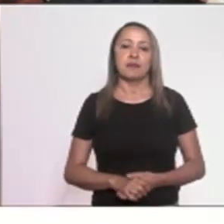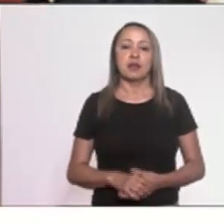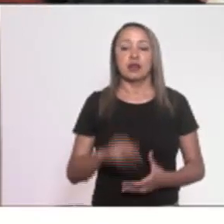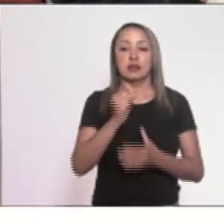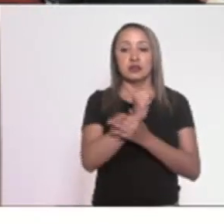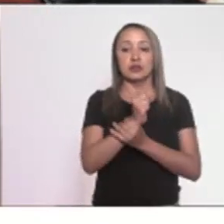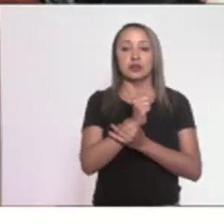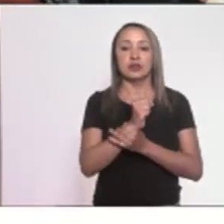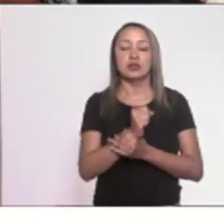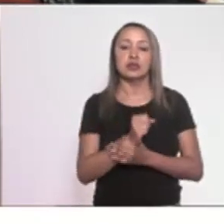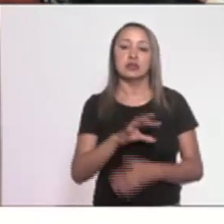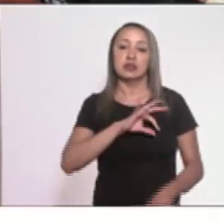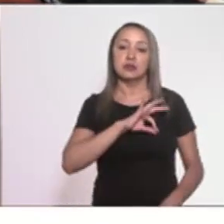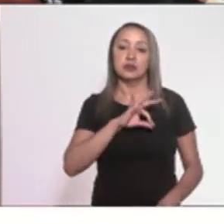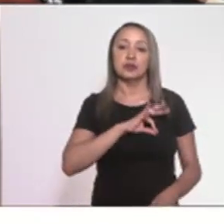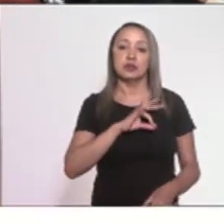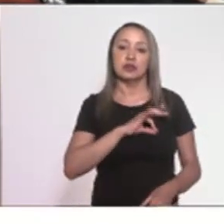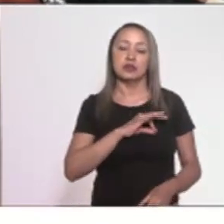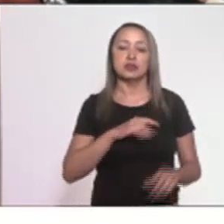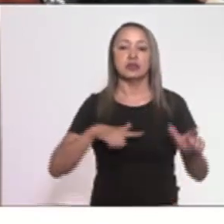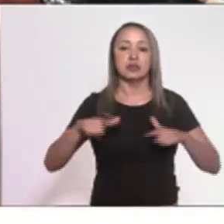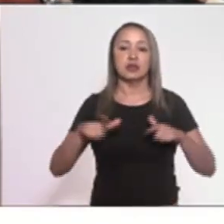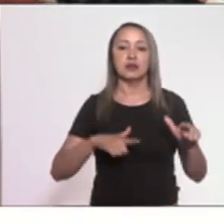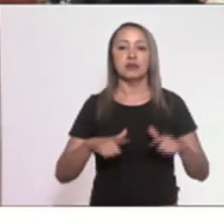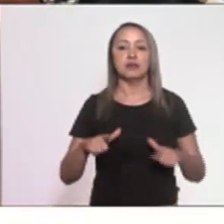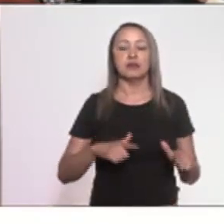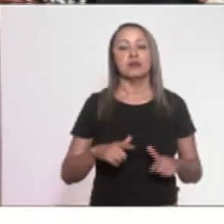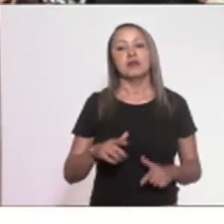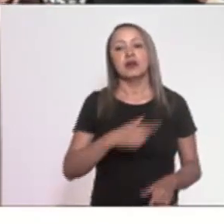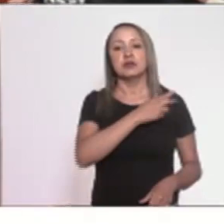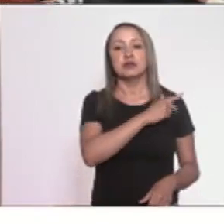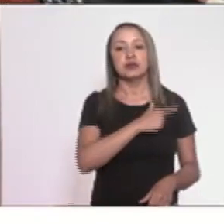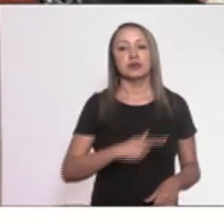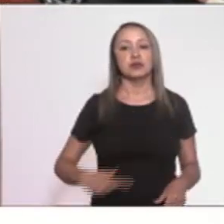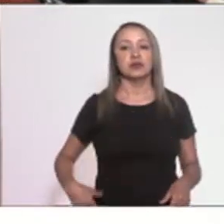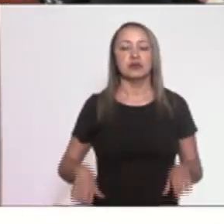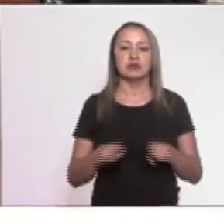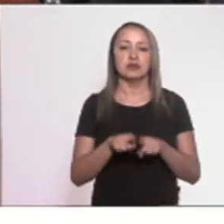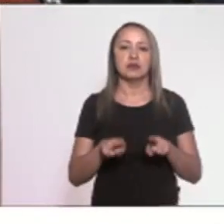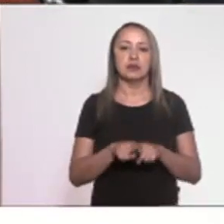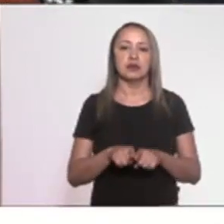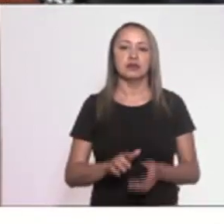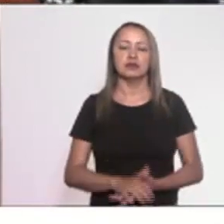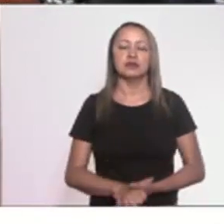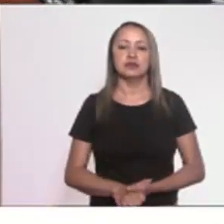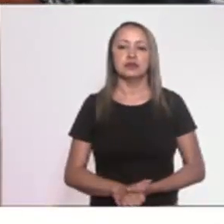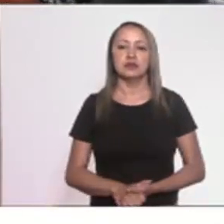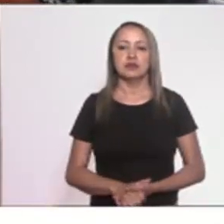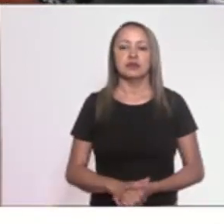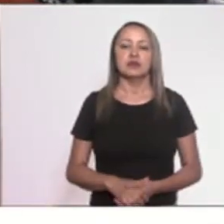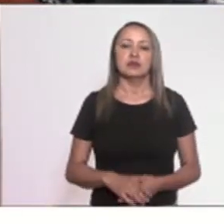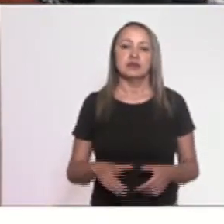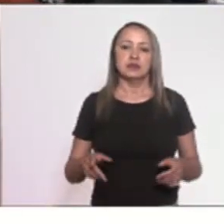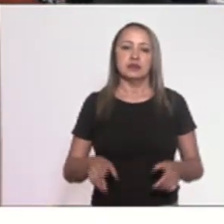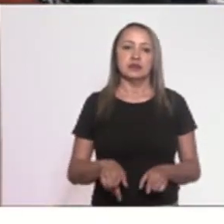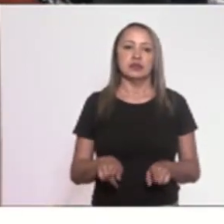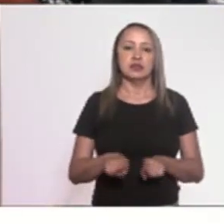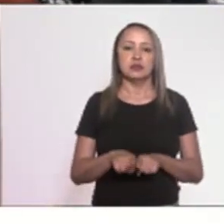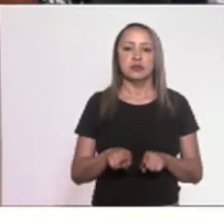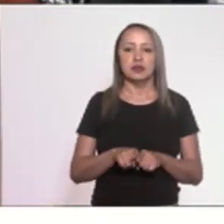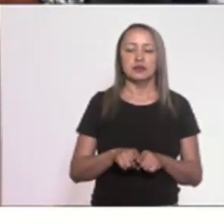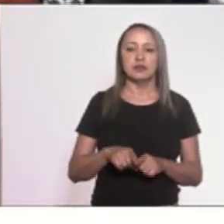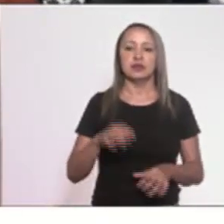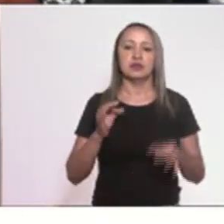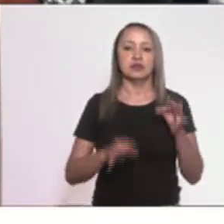Segurança Pública e Assunto de Polícia, de Servidores Públicos, de Orçamento, Finanças, Fiscalização Financeira e Controle. Para emitir parecer pela Comissão de Constituição e